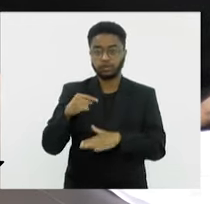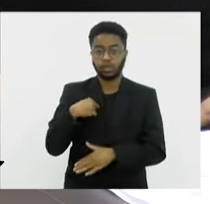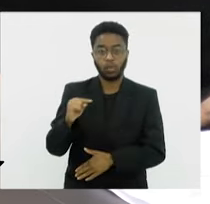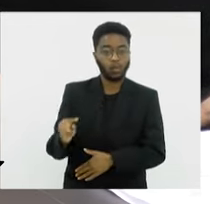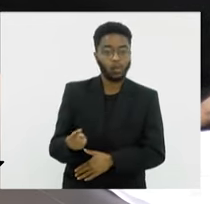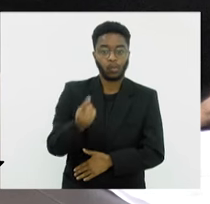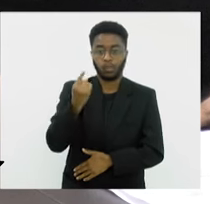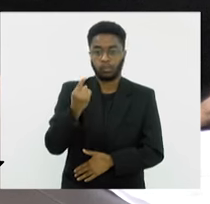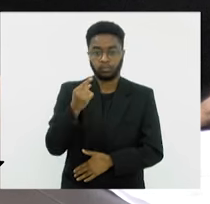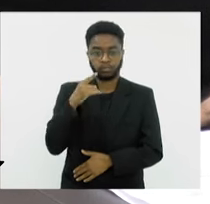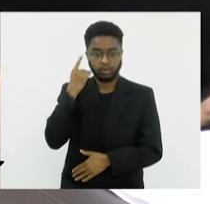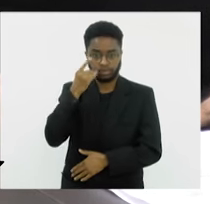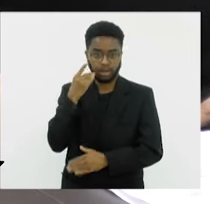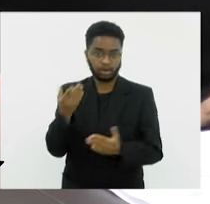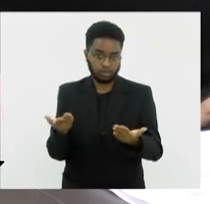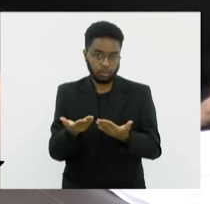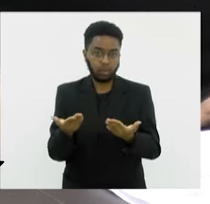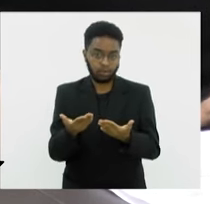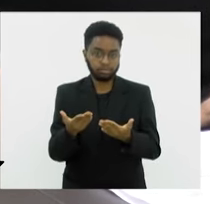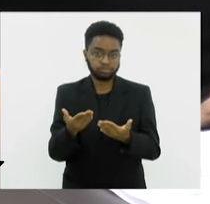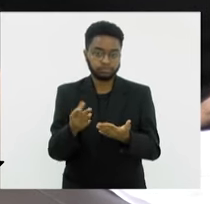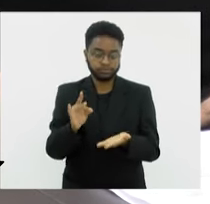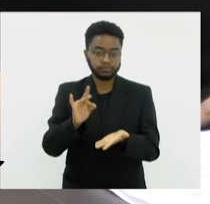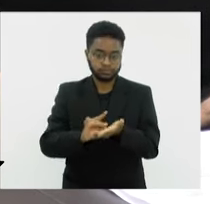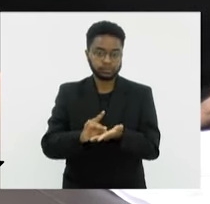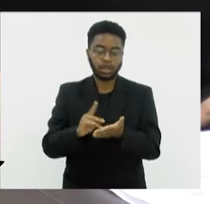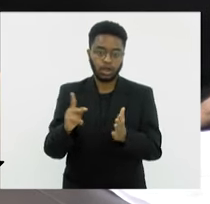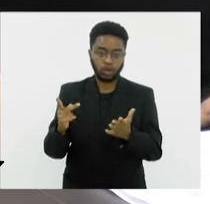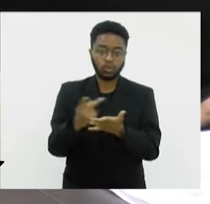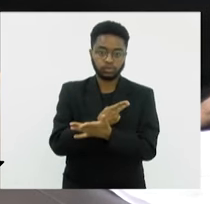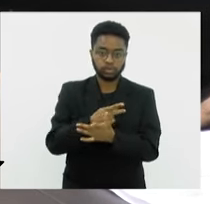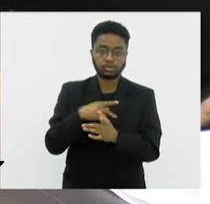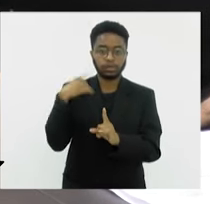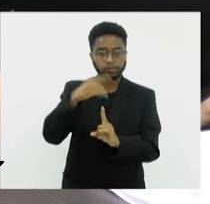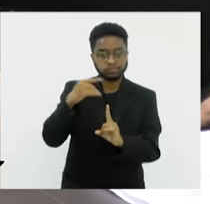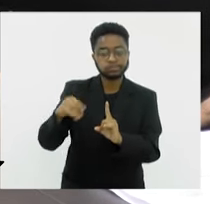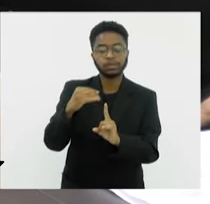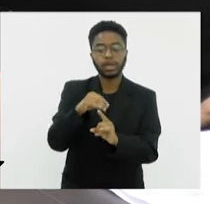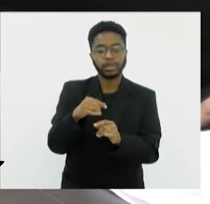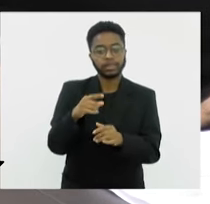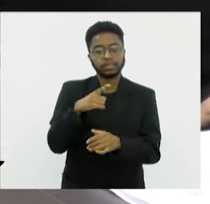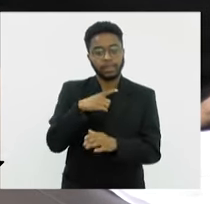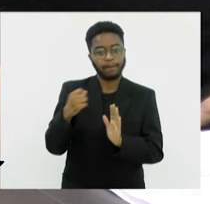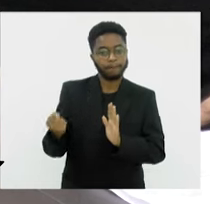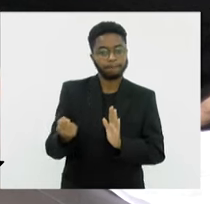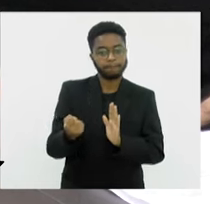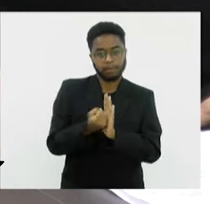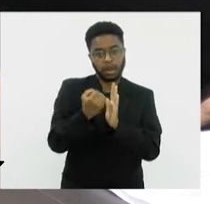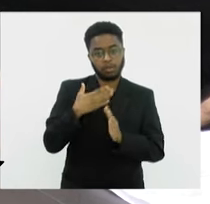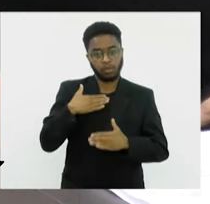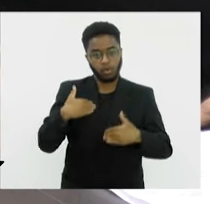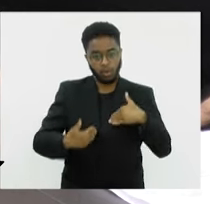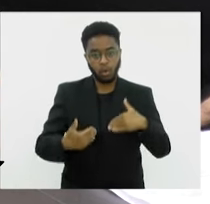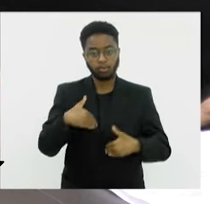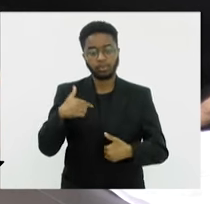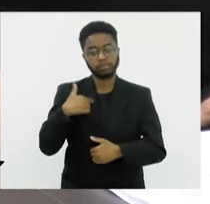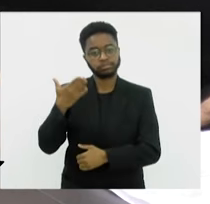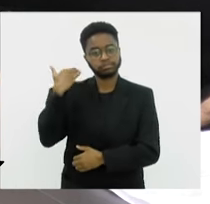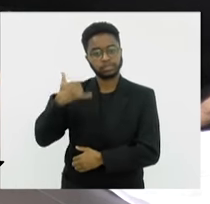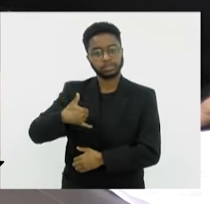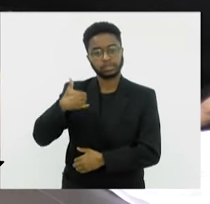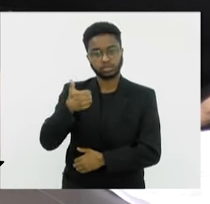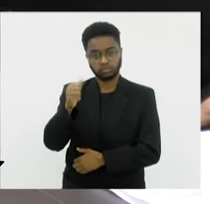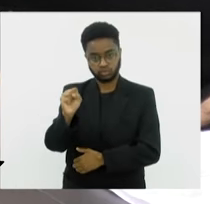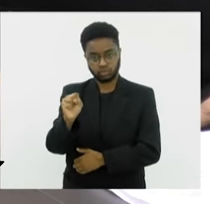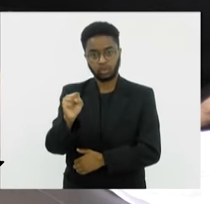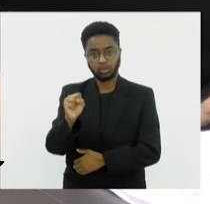atuais deputados que foi realmente torturado, tenho marcas no corpo até hoje, com 18 anos de idade,